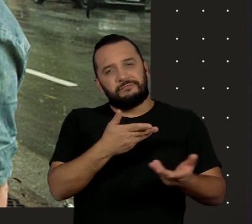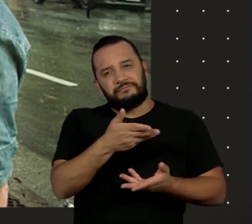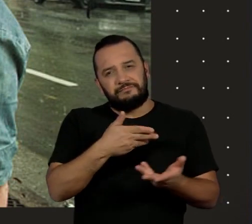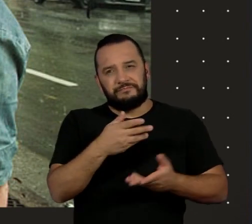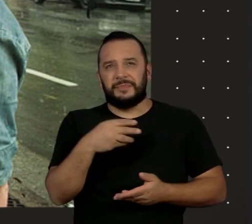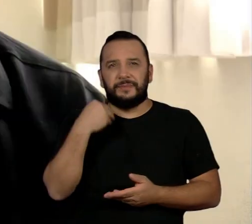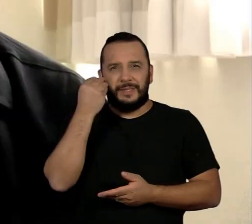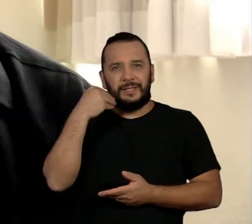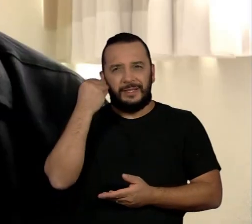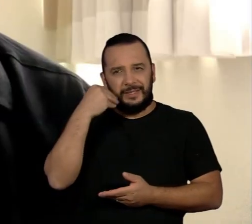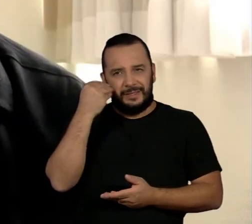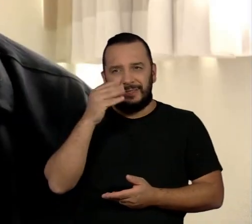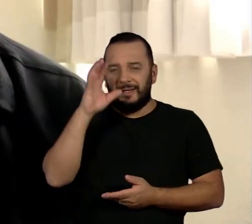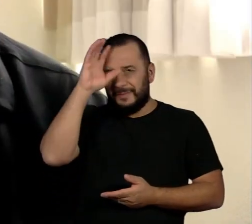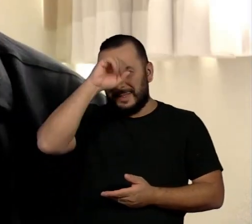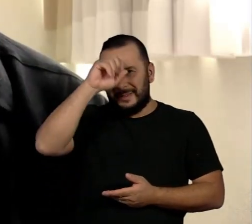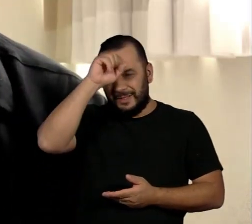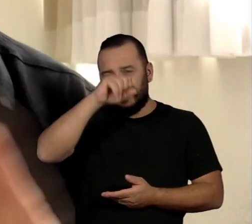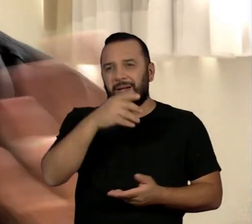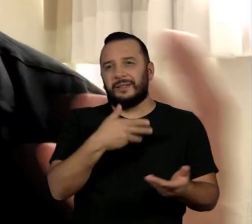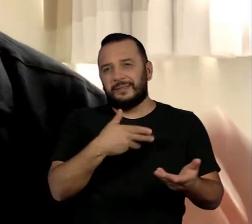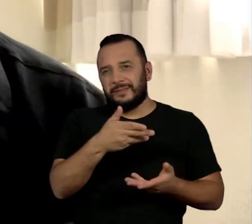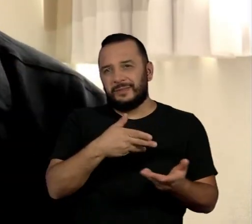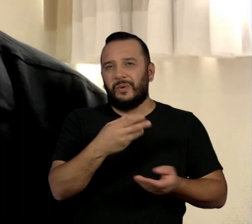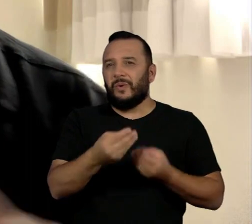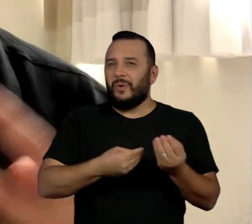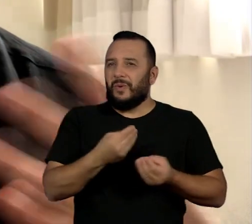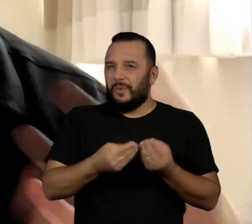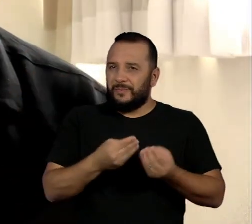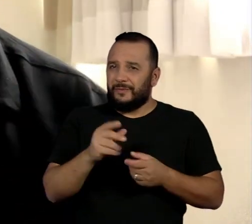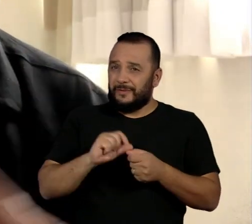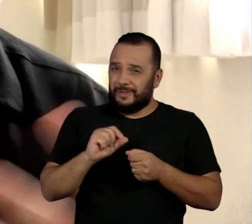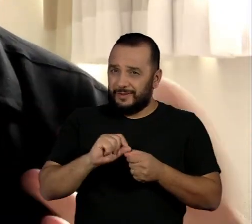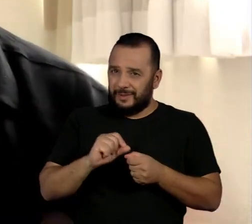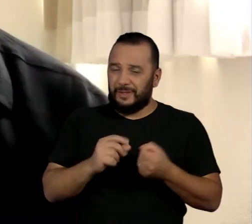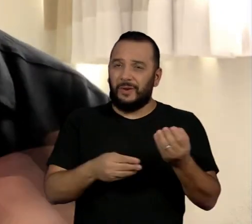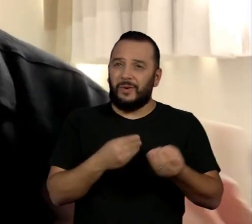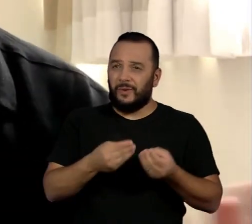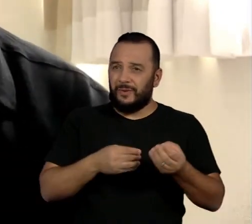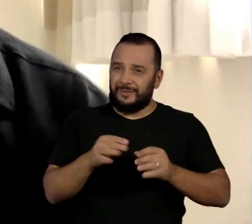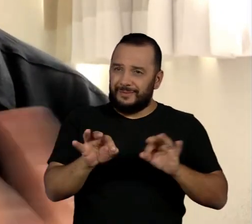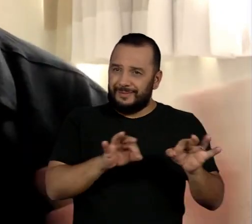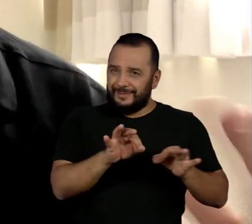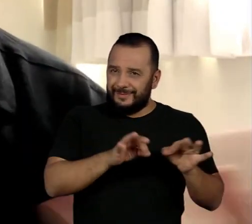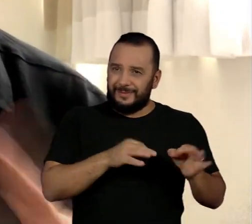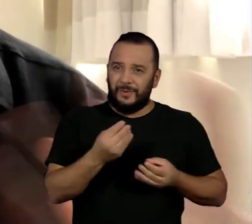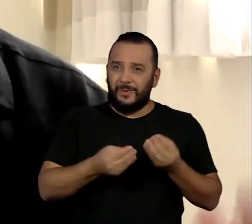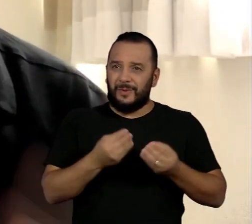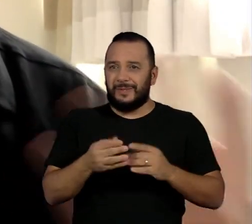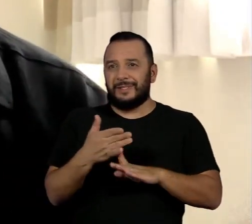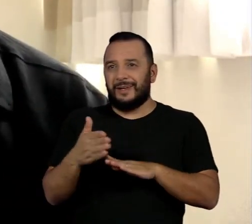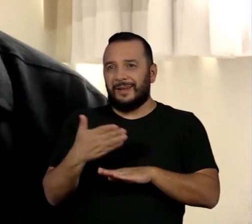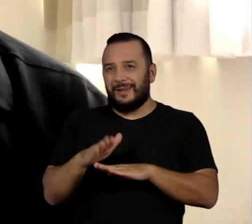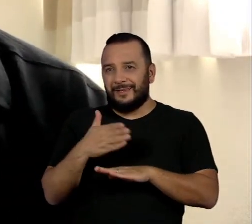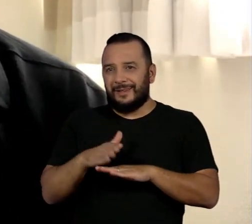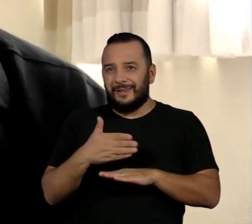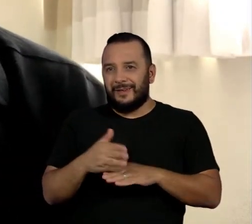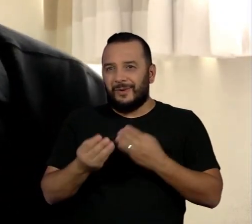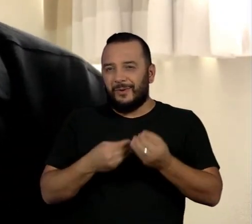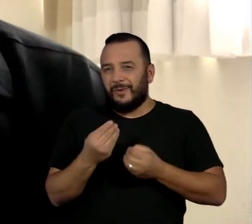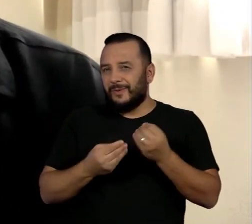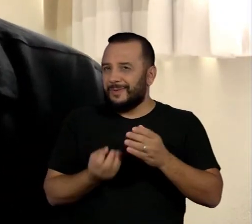trocou muito de aprendizado, do processo de como fazer, de como se preparar, de como ensaiar, de como construir o